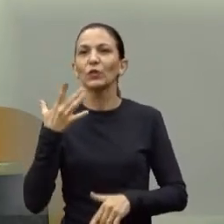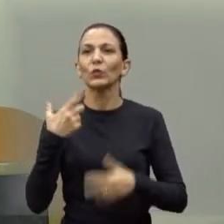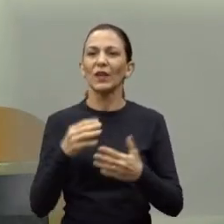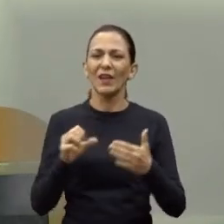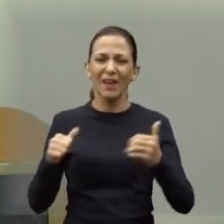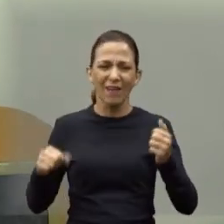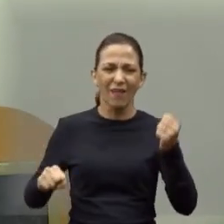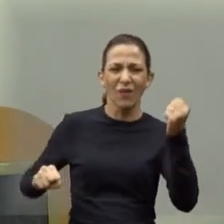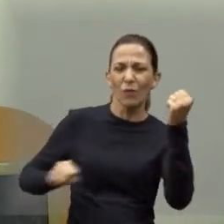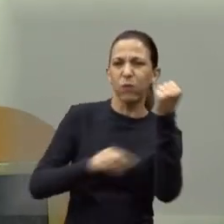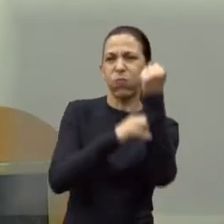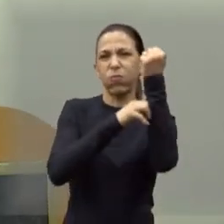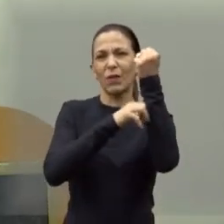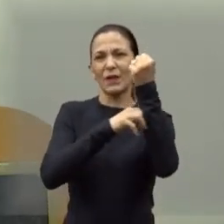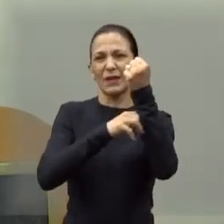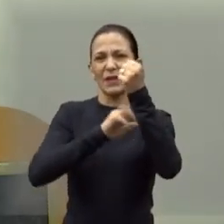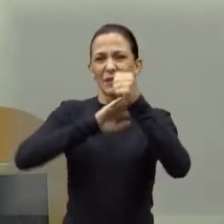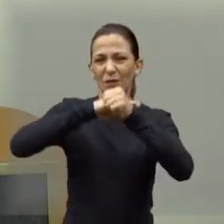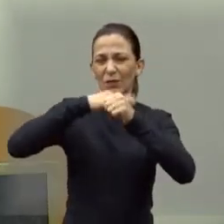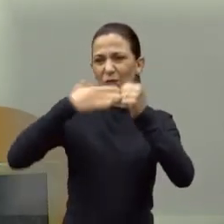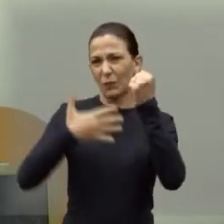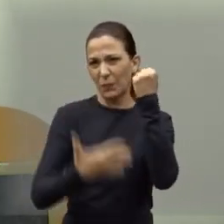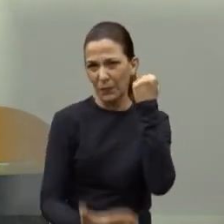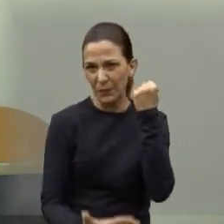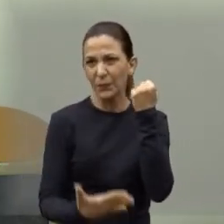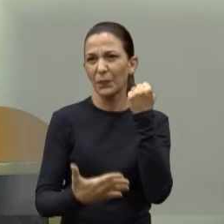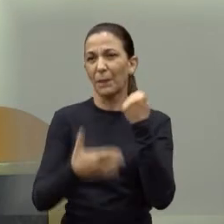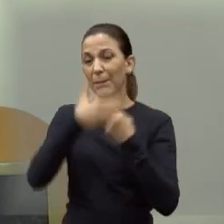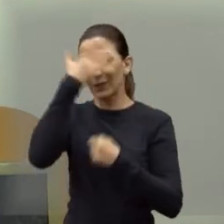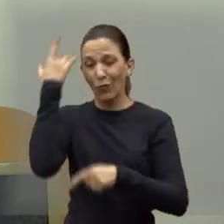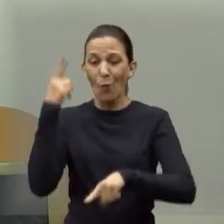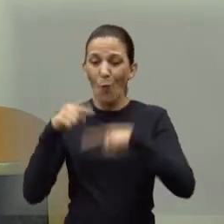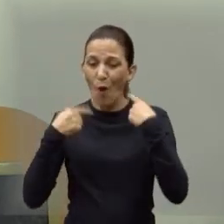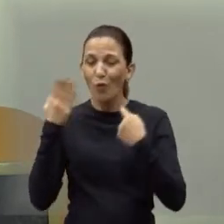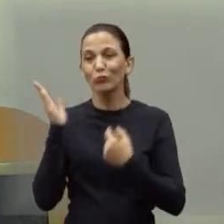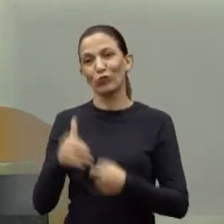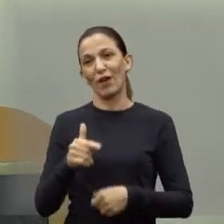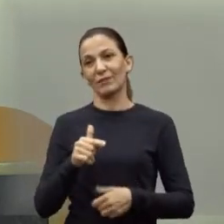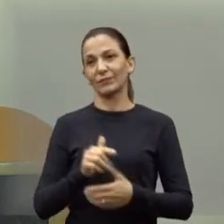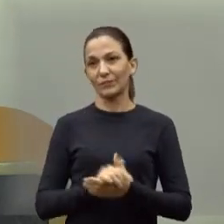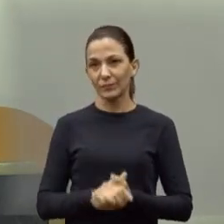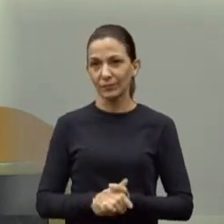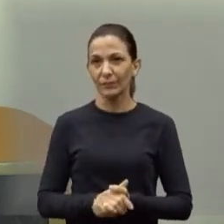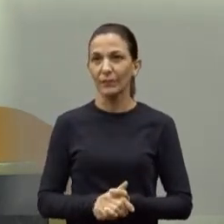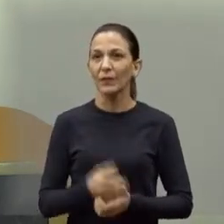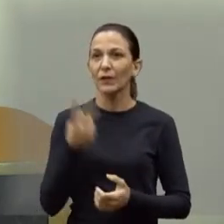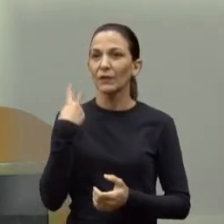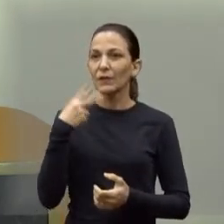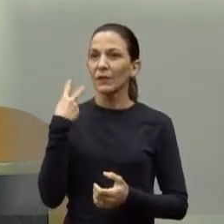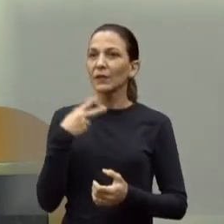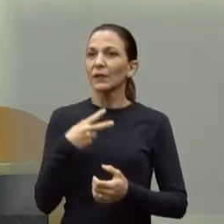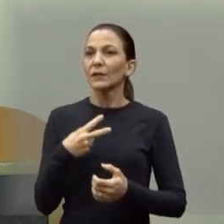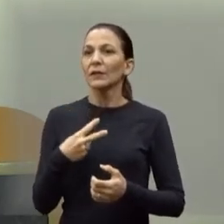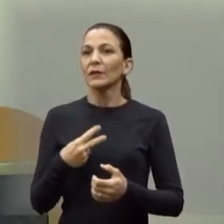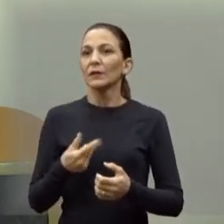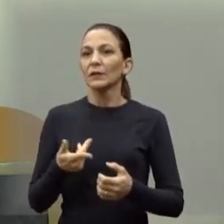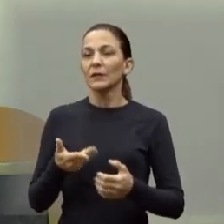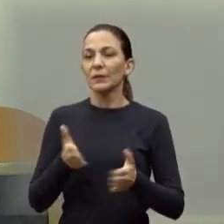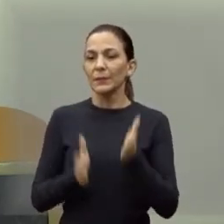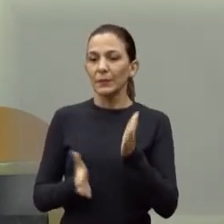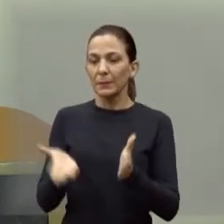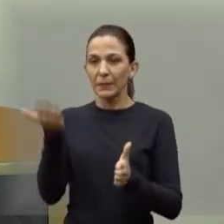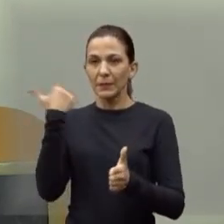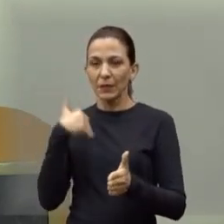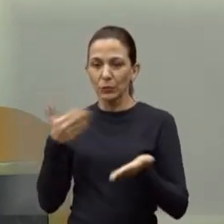diversos acidentes com queda de veículos, alguns deles deixando vítimas fatais. Alguns vereadores de outros mandatos e desse